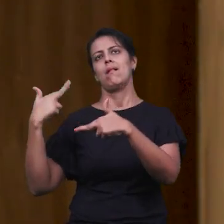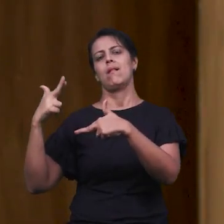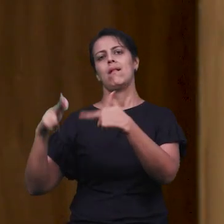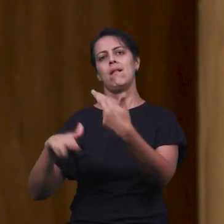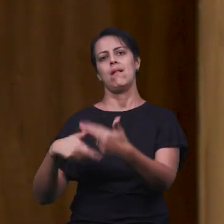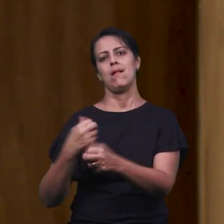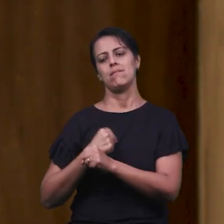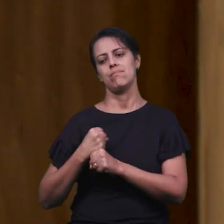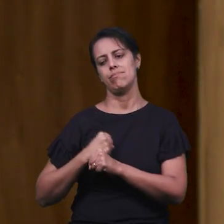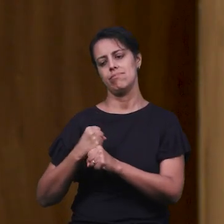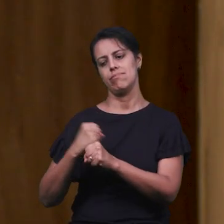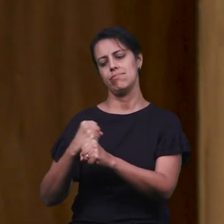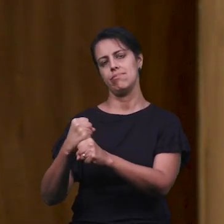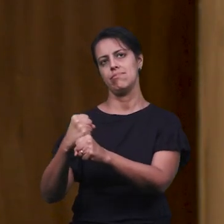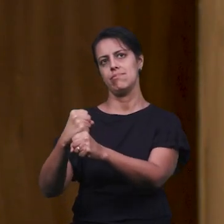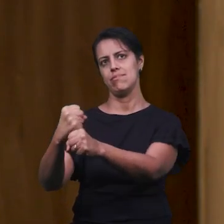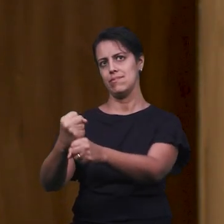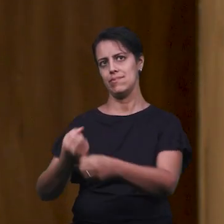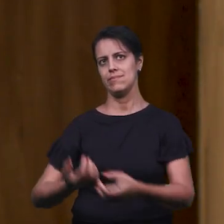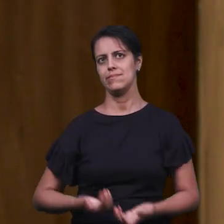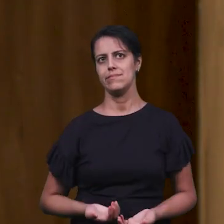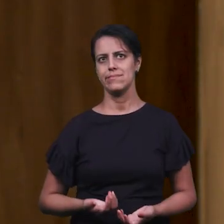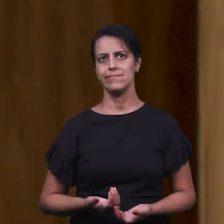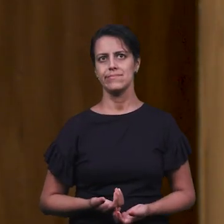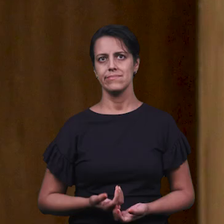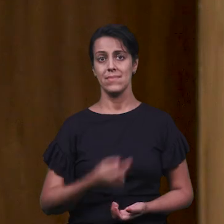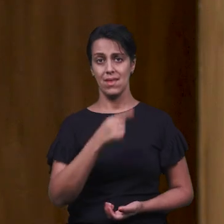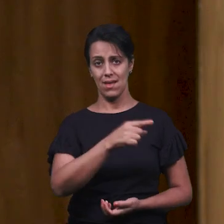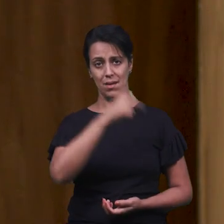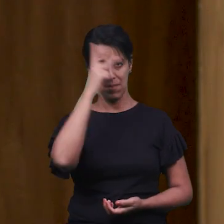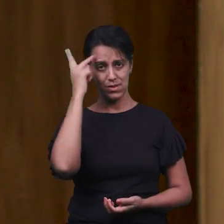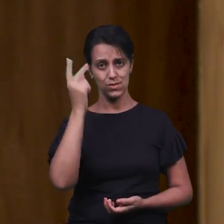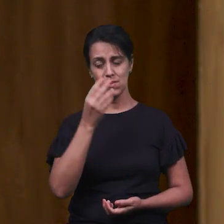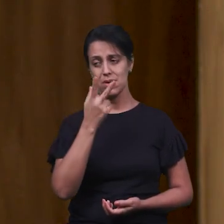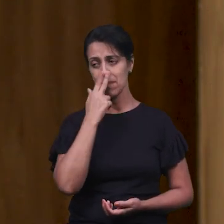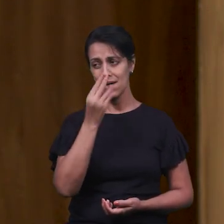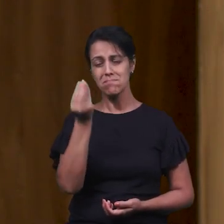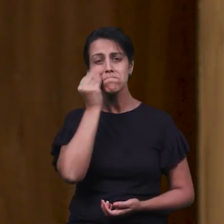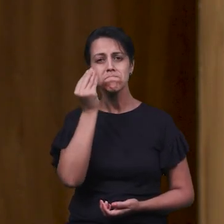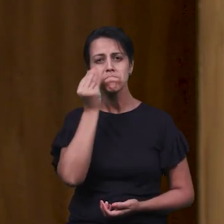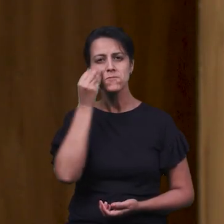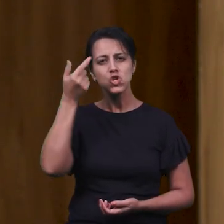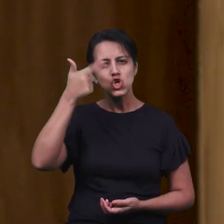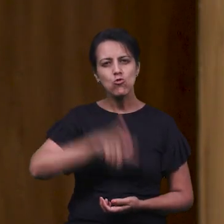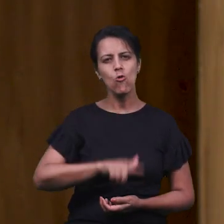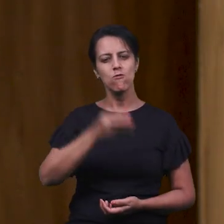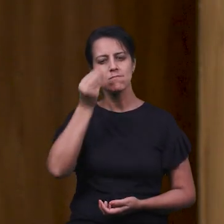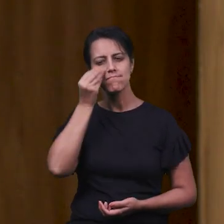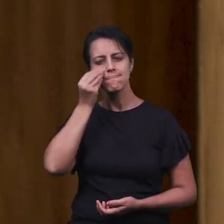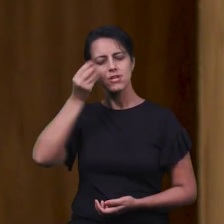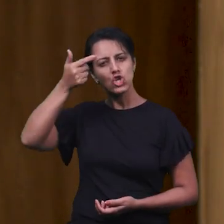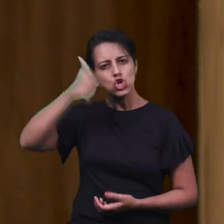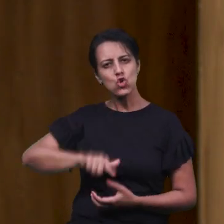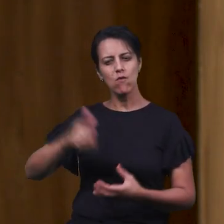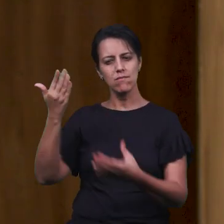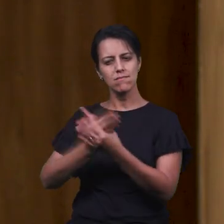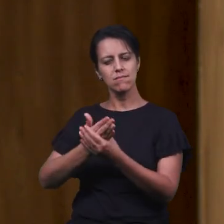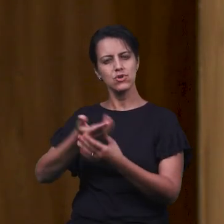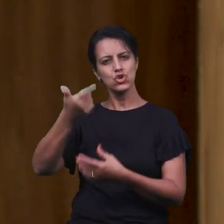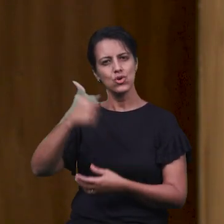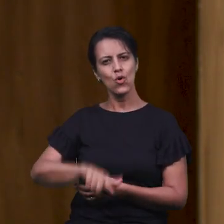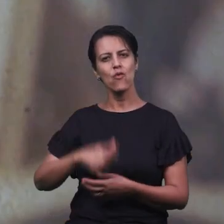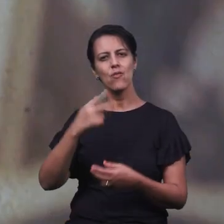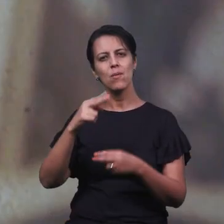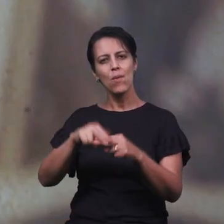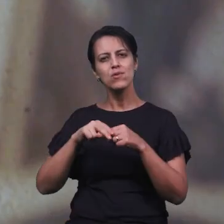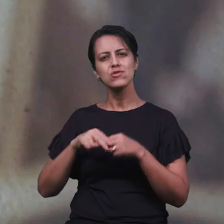meramente protelatório, né? Para quem nos ouve em casa, um recurso que a pessoa apresenta só para poder empurrar mais ainda o